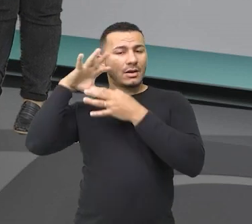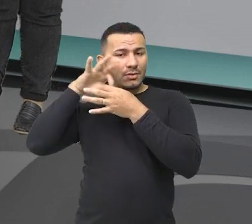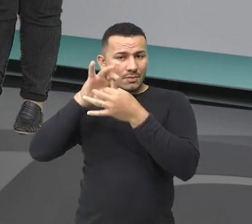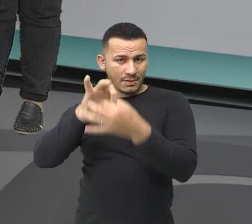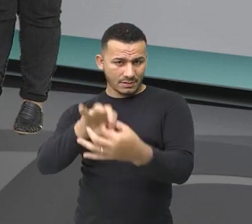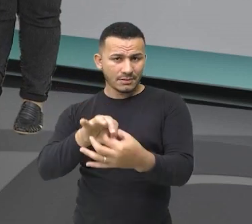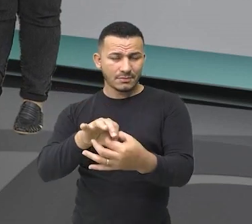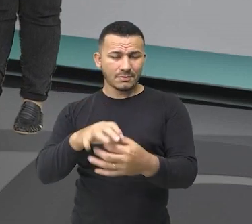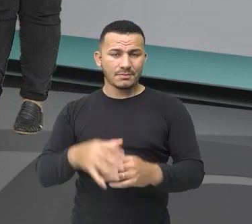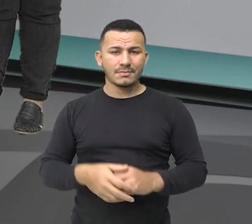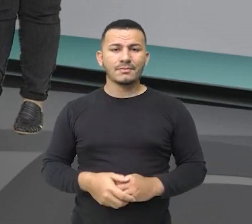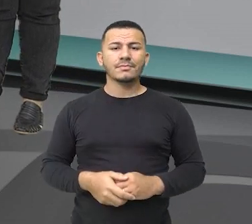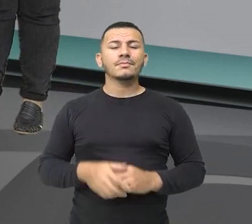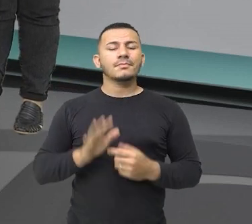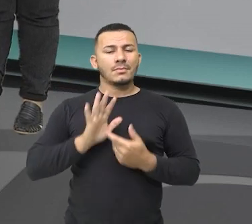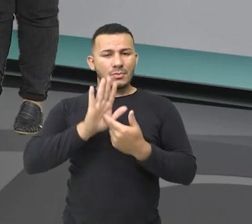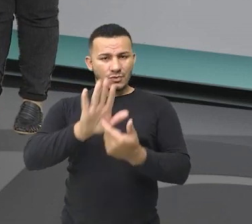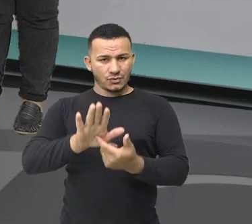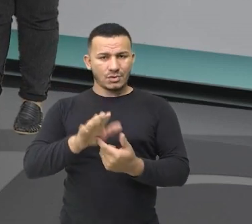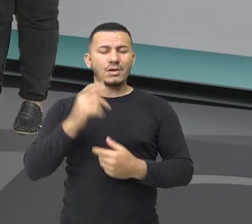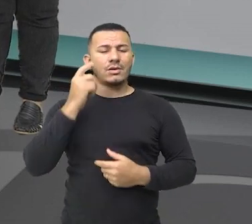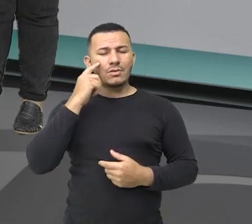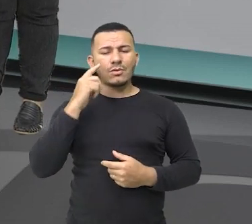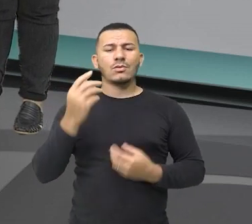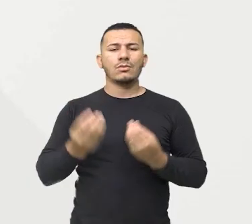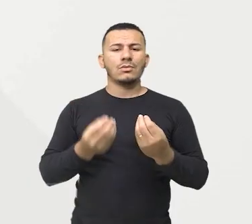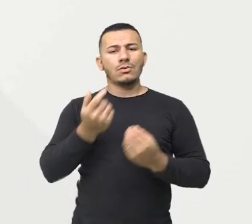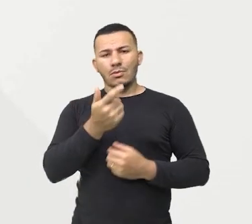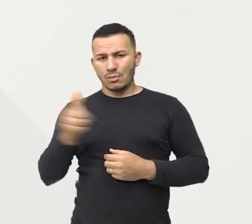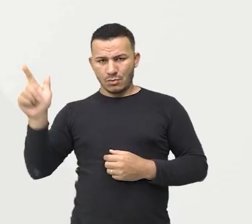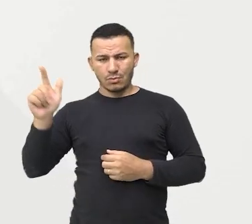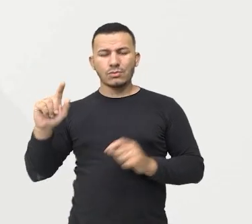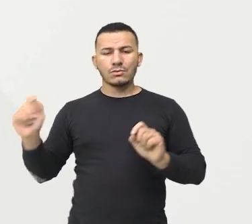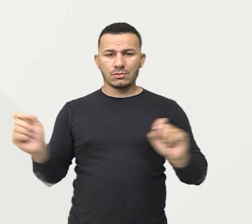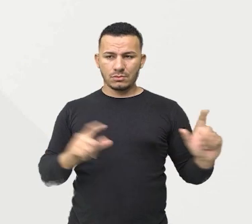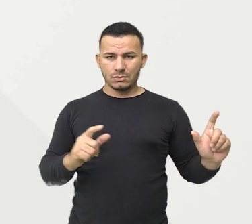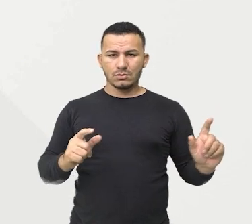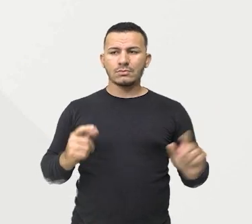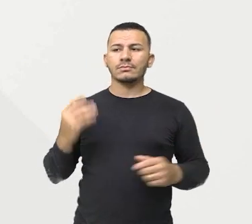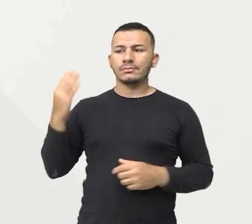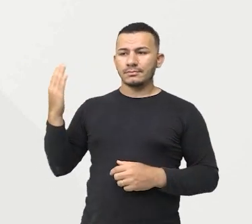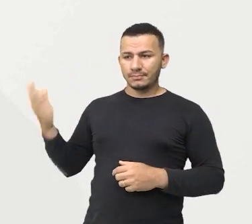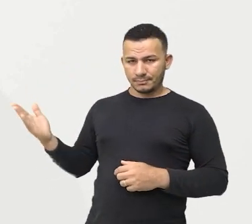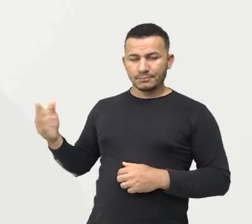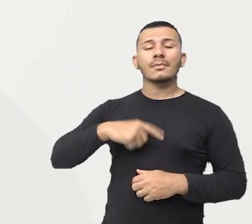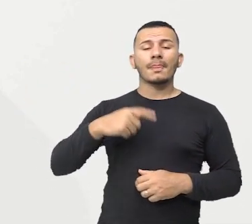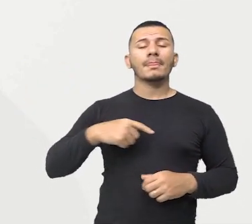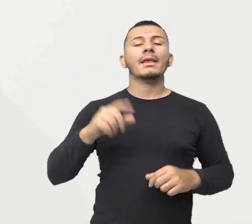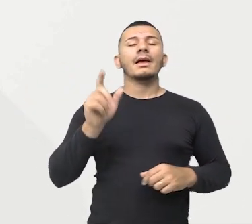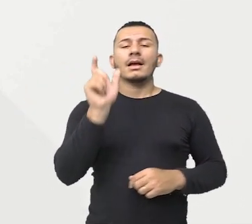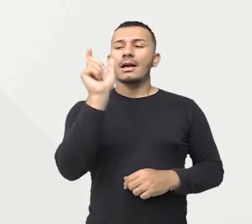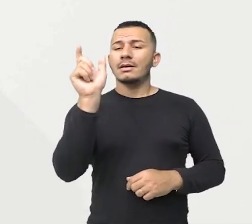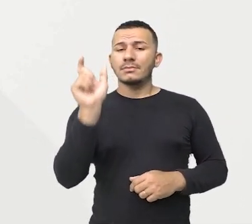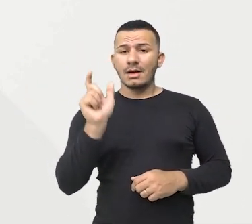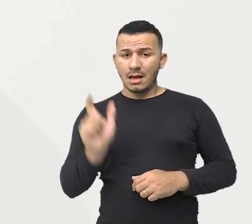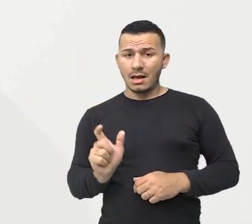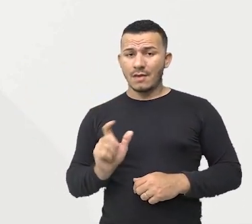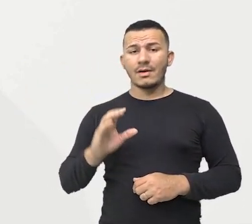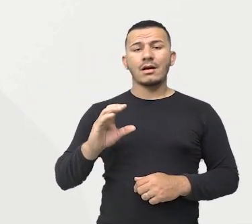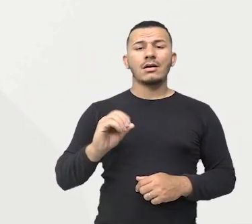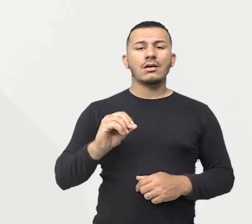só, vamos trazer aqui nossa próxima tela, em que a gente vai justamente observar isso. Então, dentro da